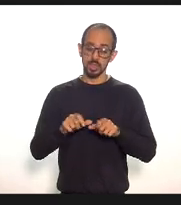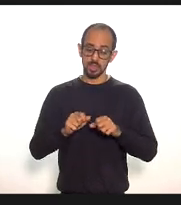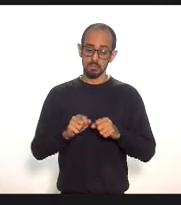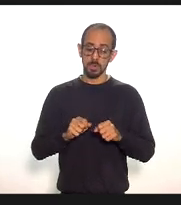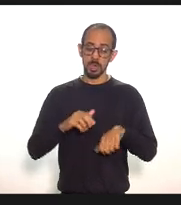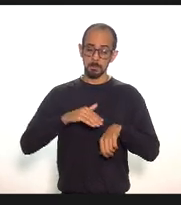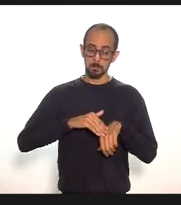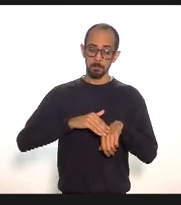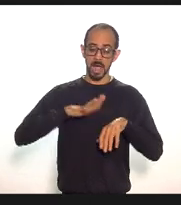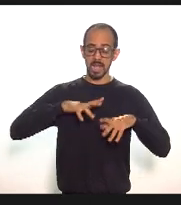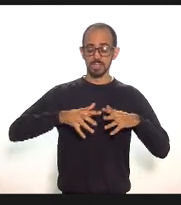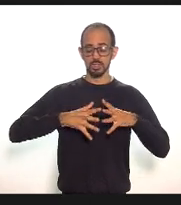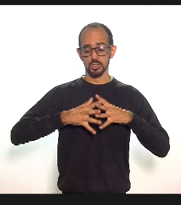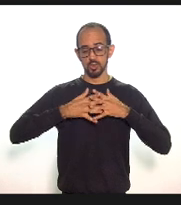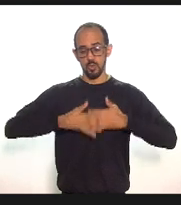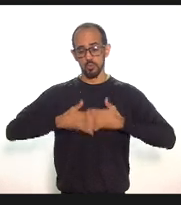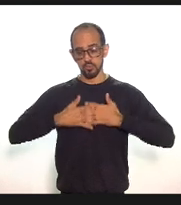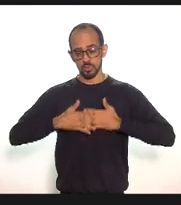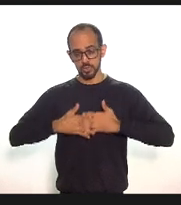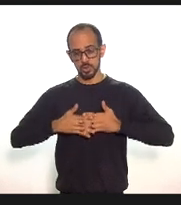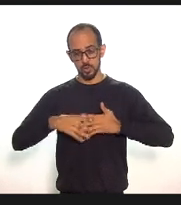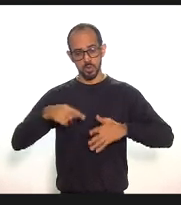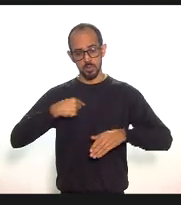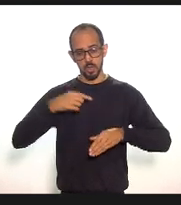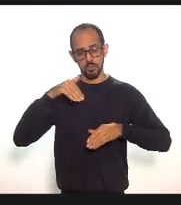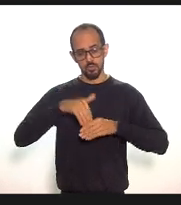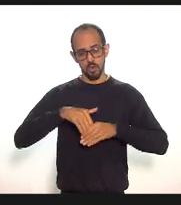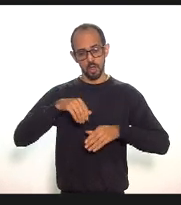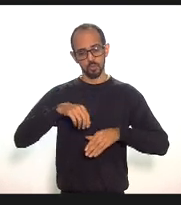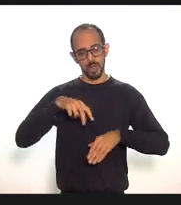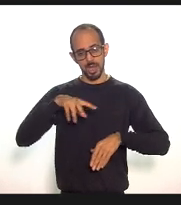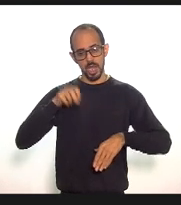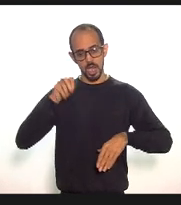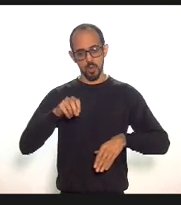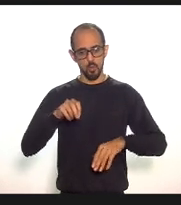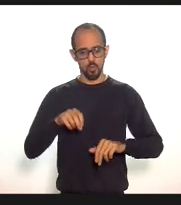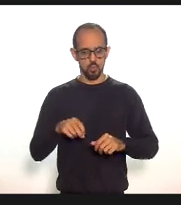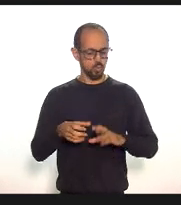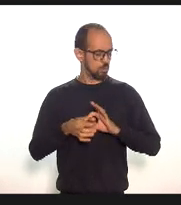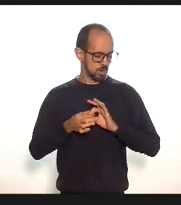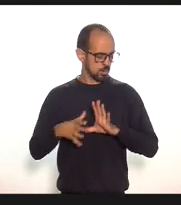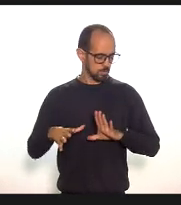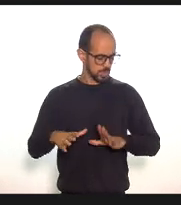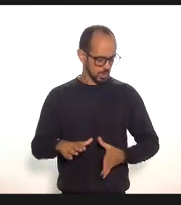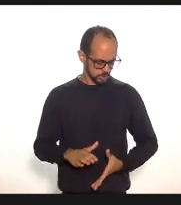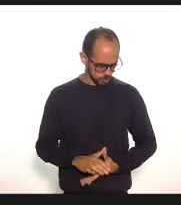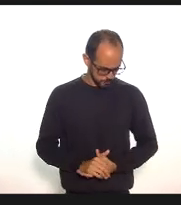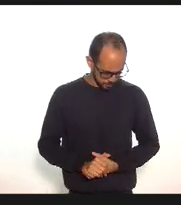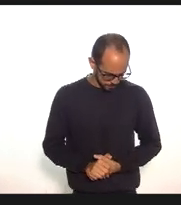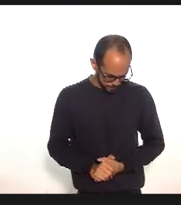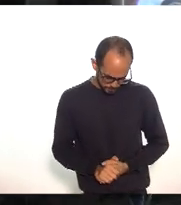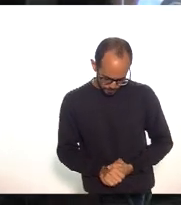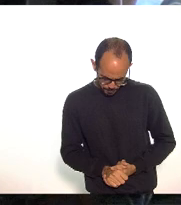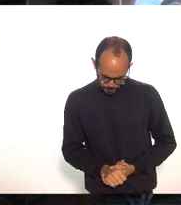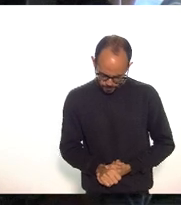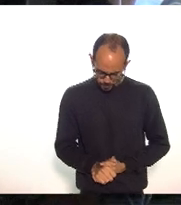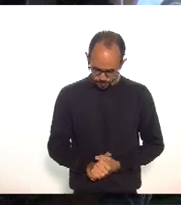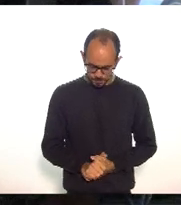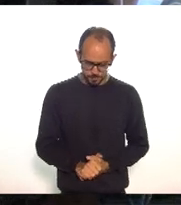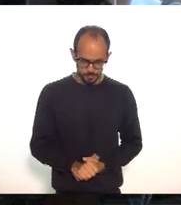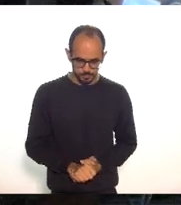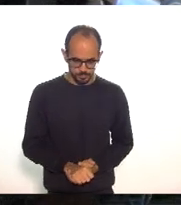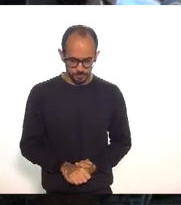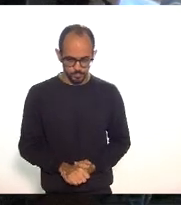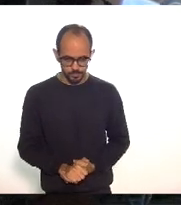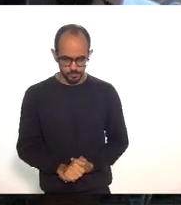a extrema politização da pandemia, meu voto é não, pela liberdade, senhor presidente. Deputado Rodrigo Amorim